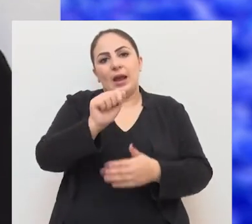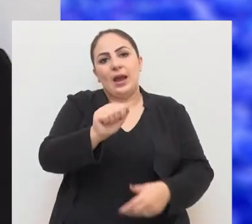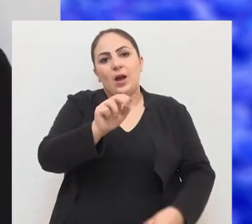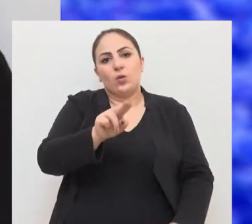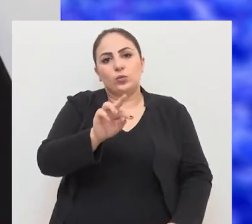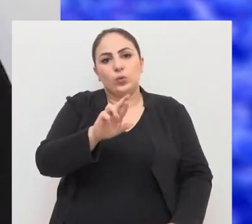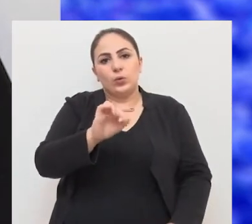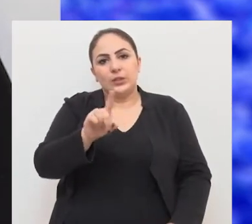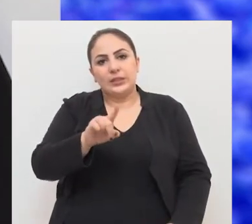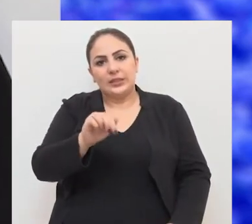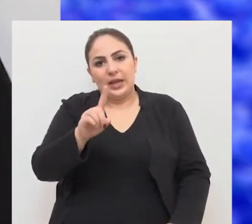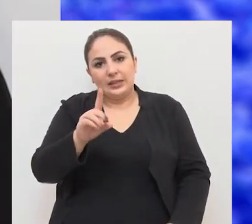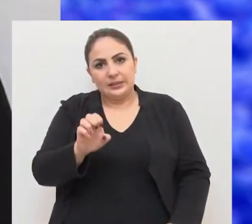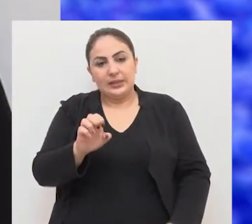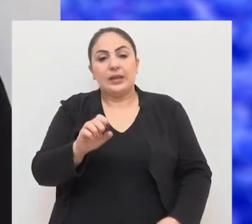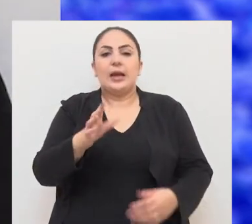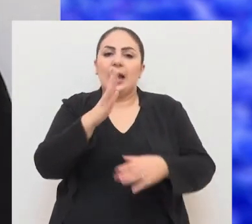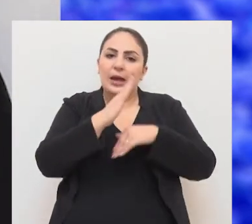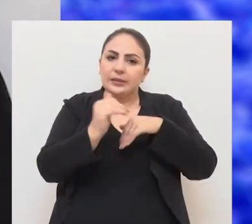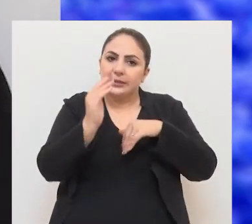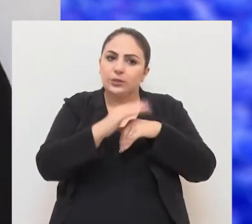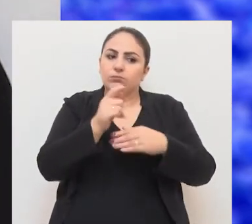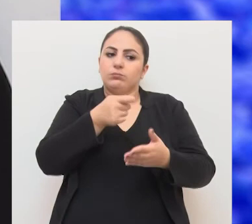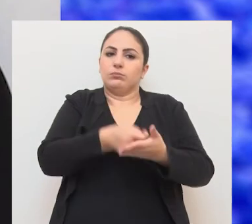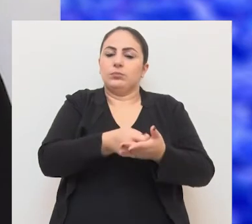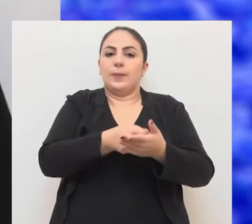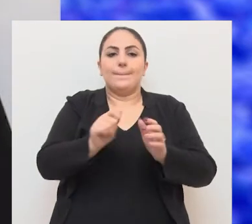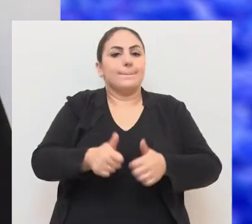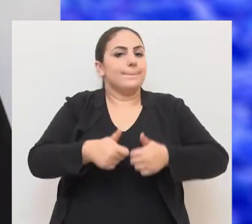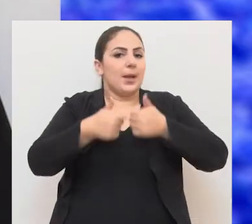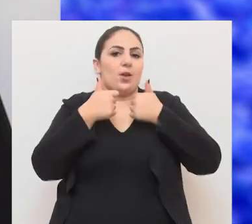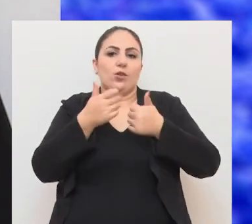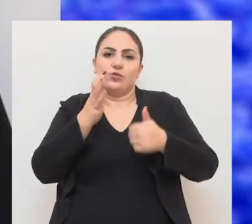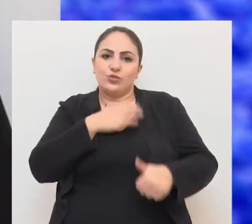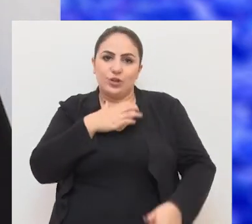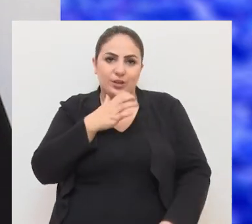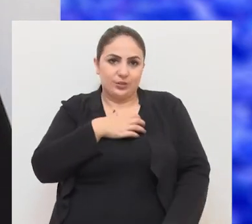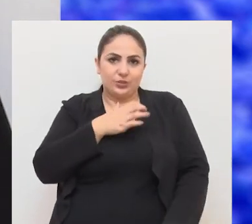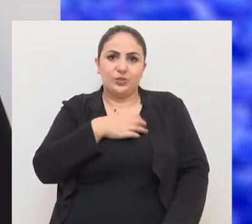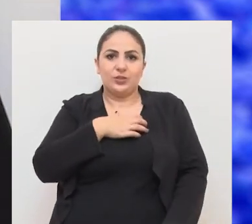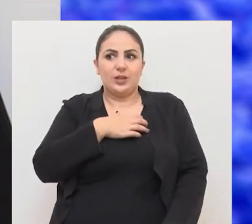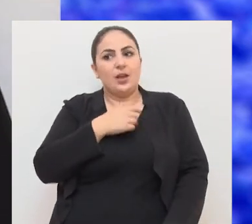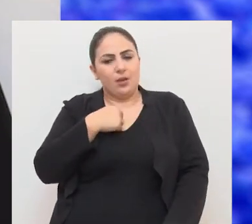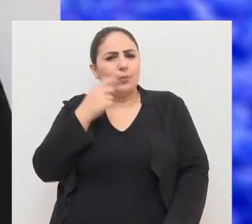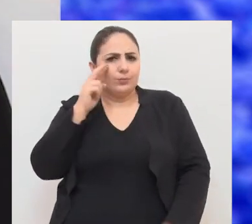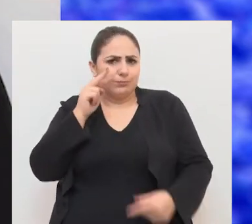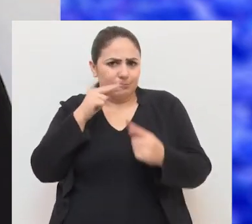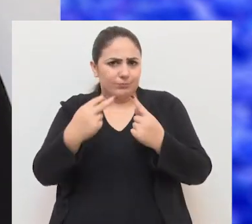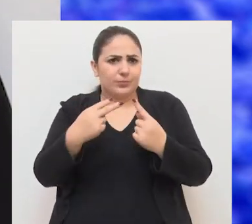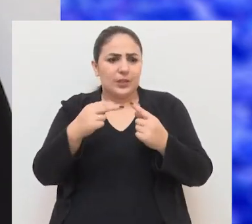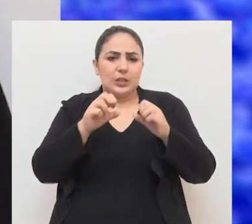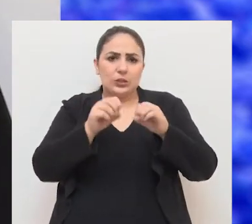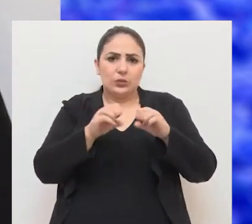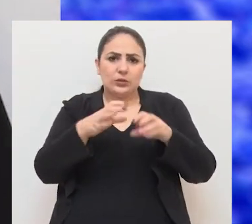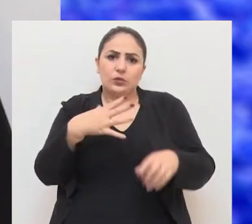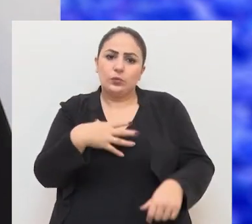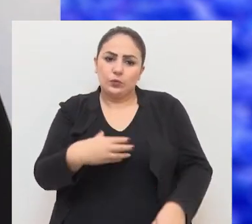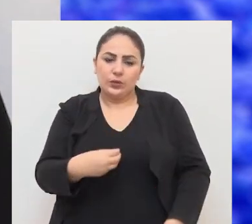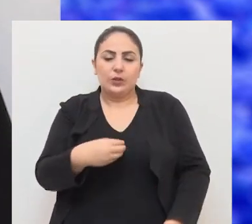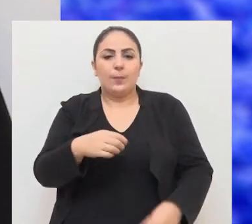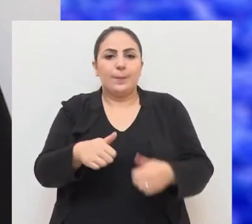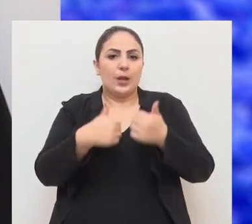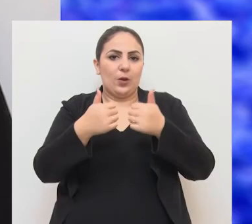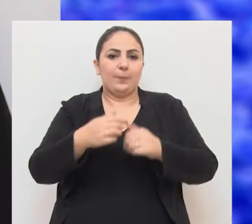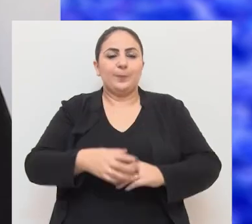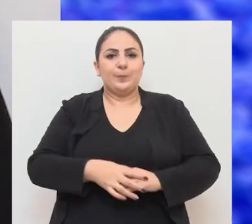com carinho, com firmeza, certo? É a melhor no que eu vejo, né, em relação à educação dos filhos,